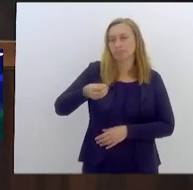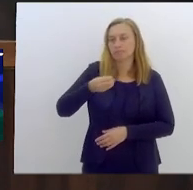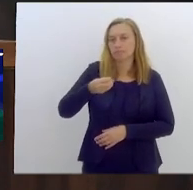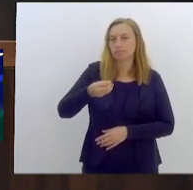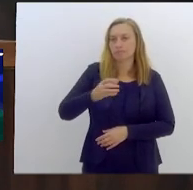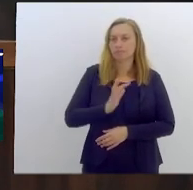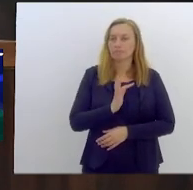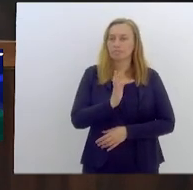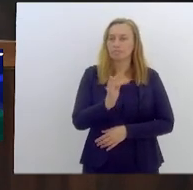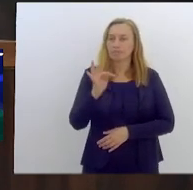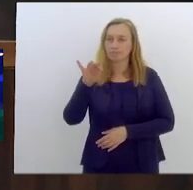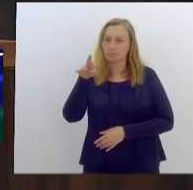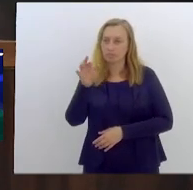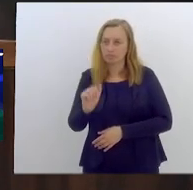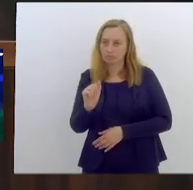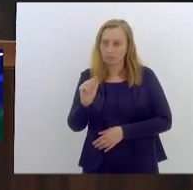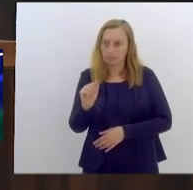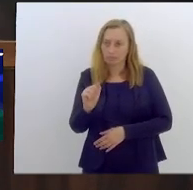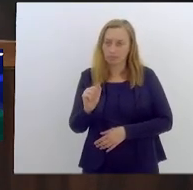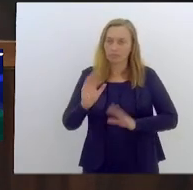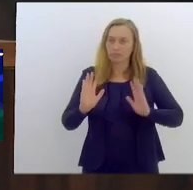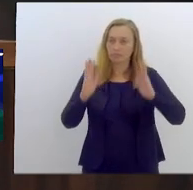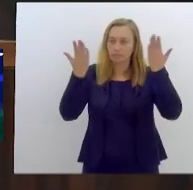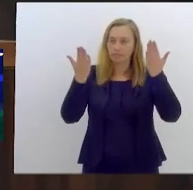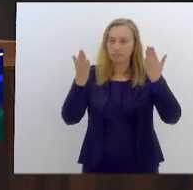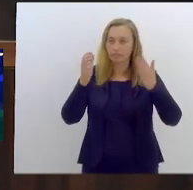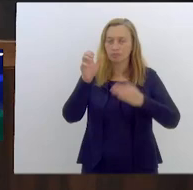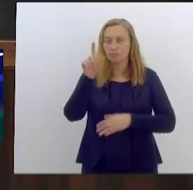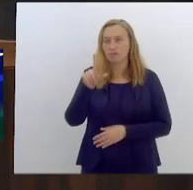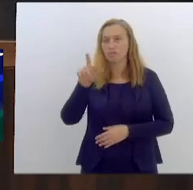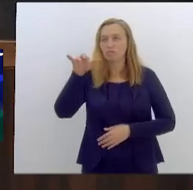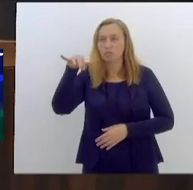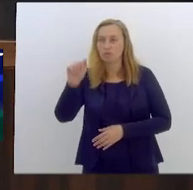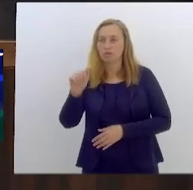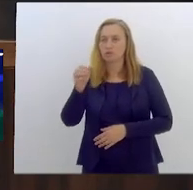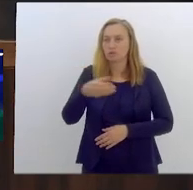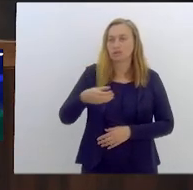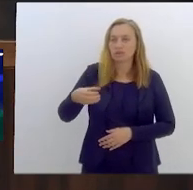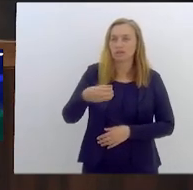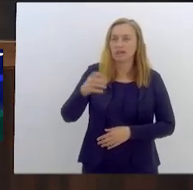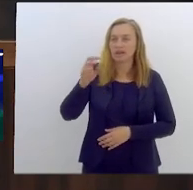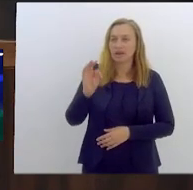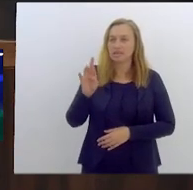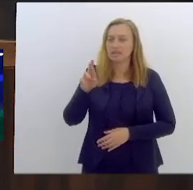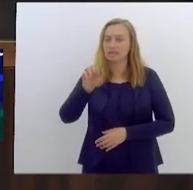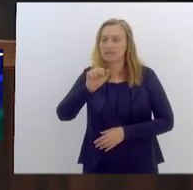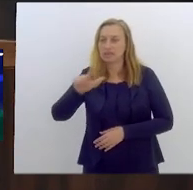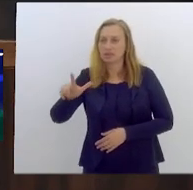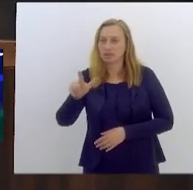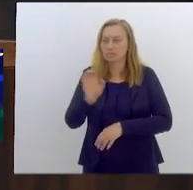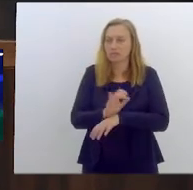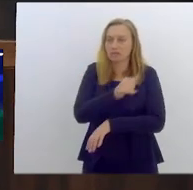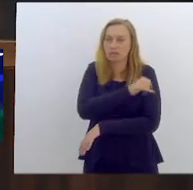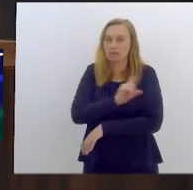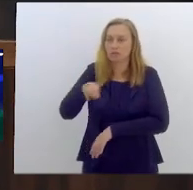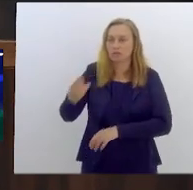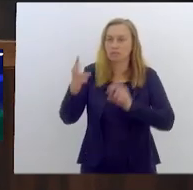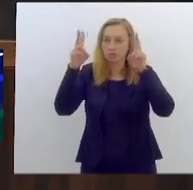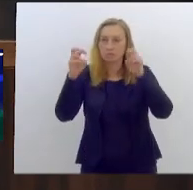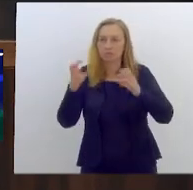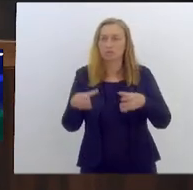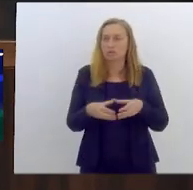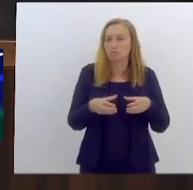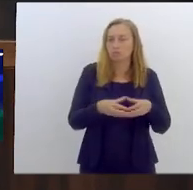Baixadas Litorâneas e estabelece a festa anual da cerveja artesanal no estado do Rio de Janeiro e de outras providências, pendente de parecer das